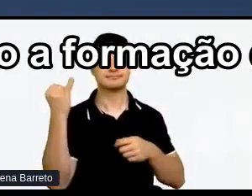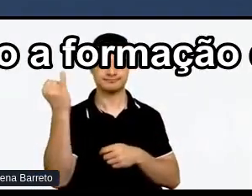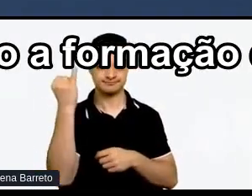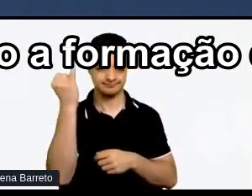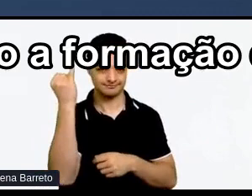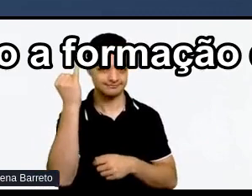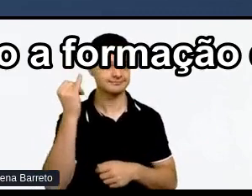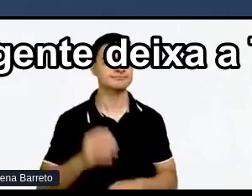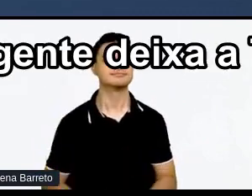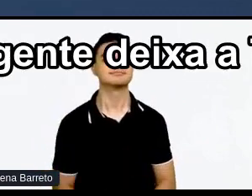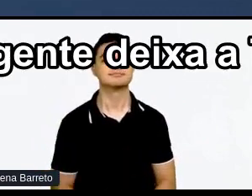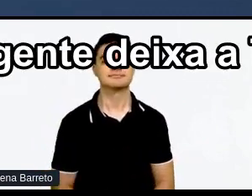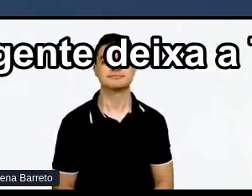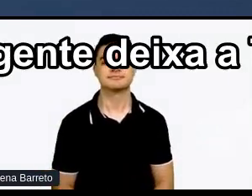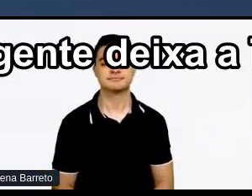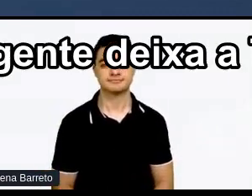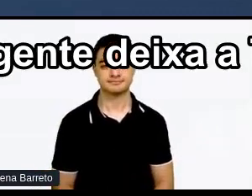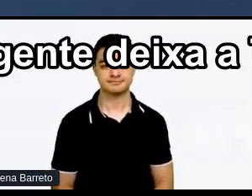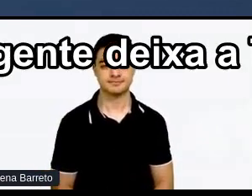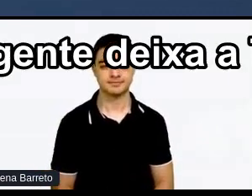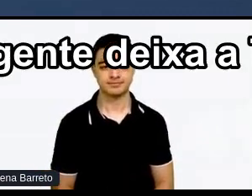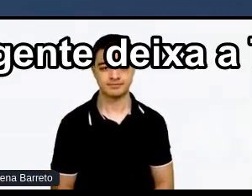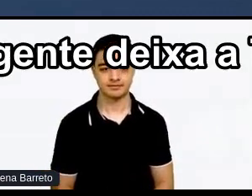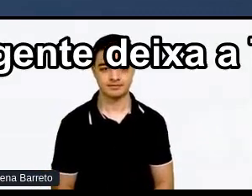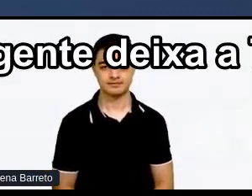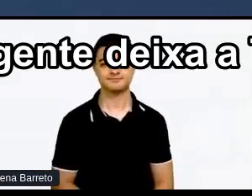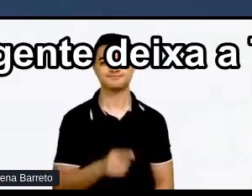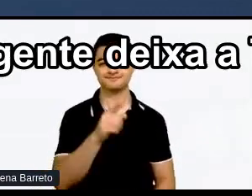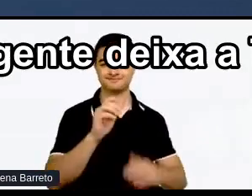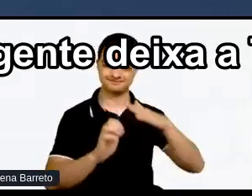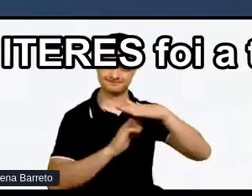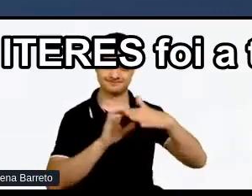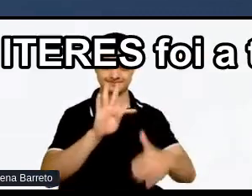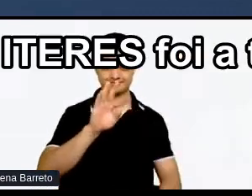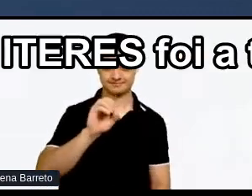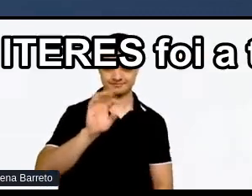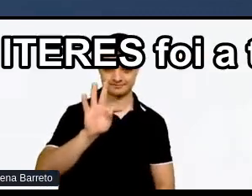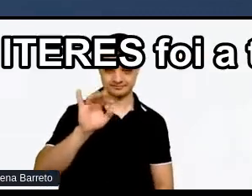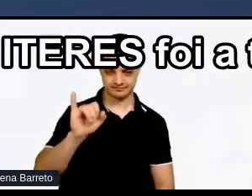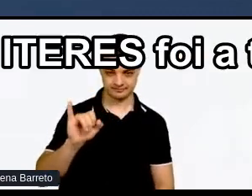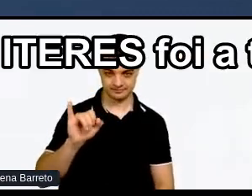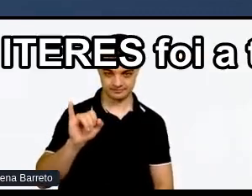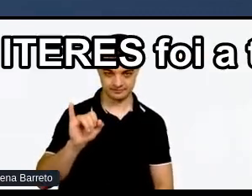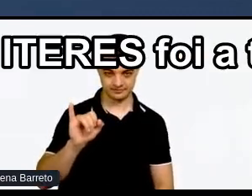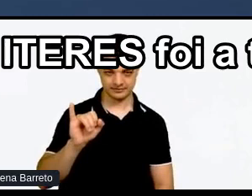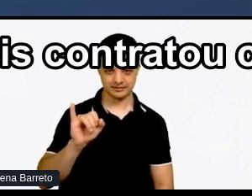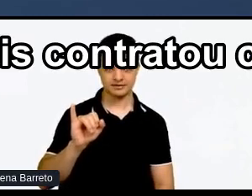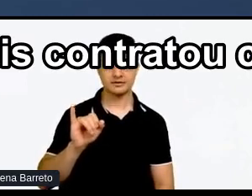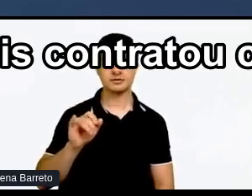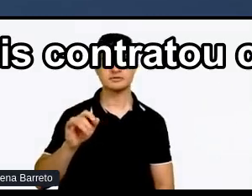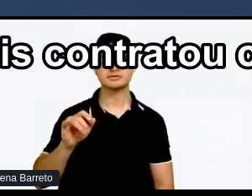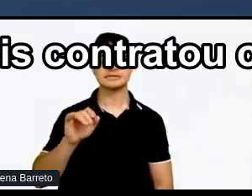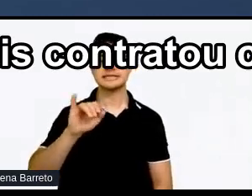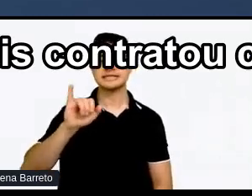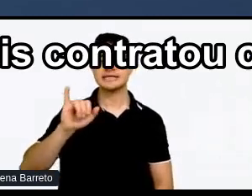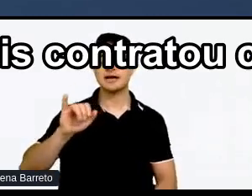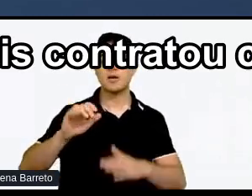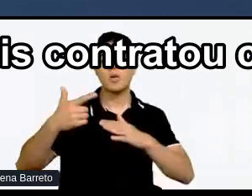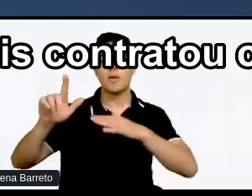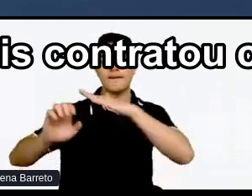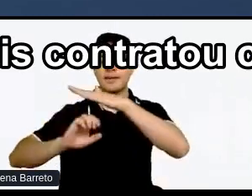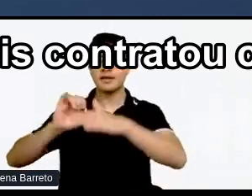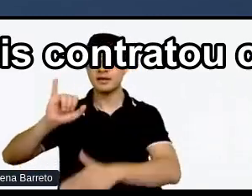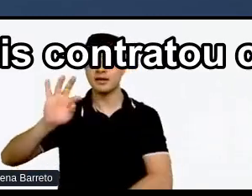importante. Aqui a gente deixa a TOT, especificamente. A Iteris foi a terceira empresa que mais contratou com a